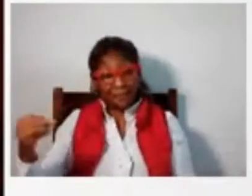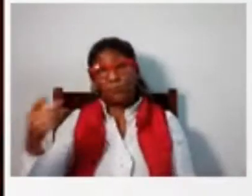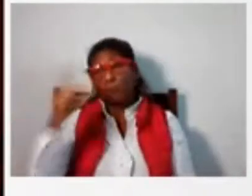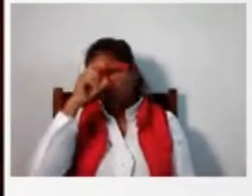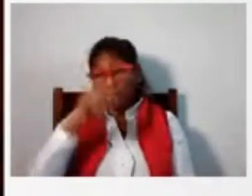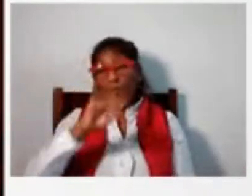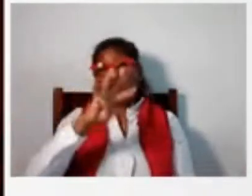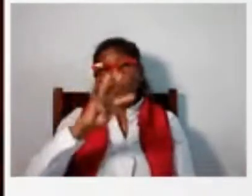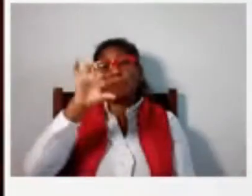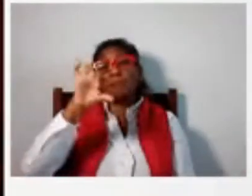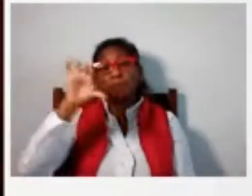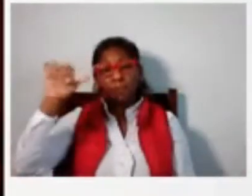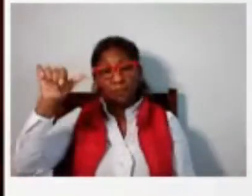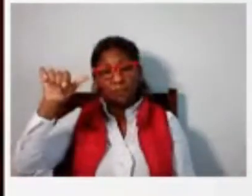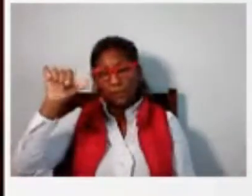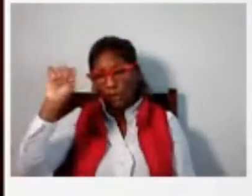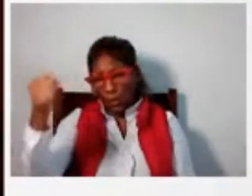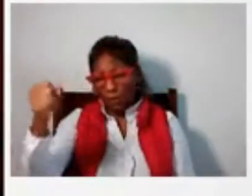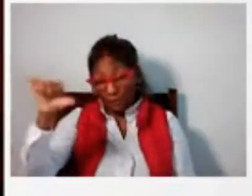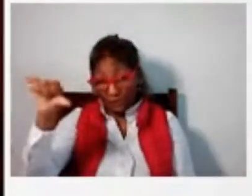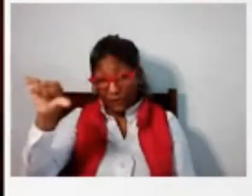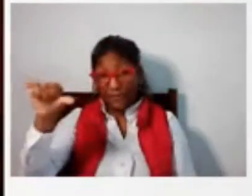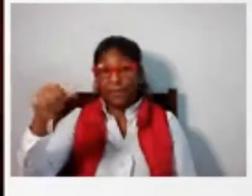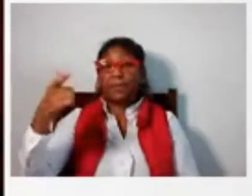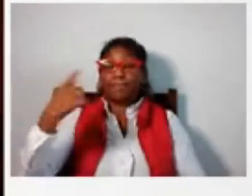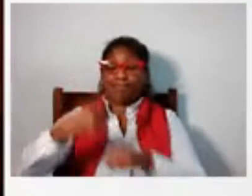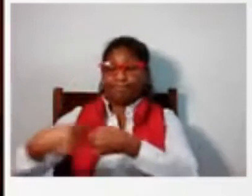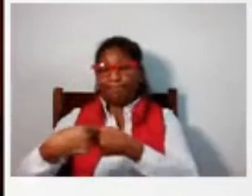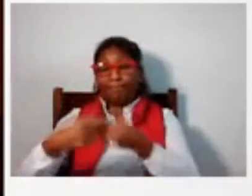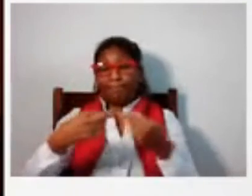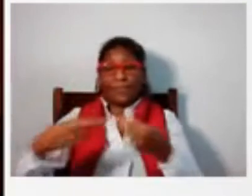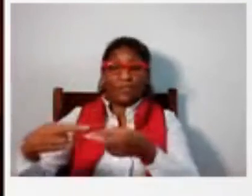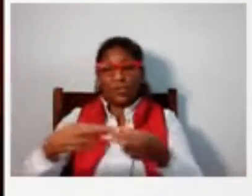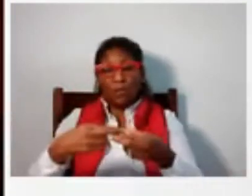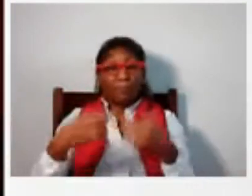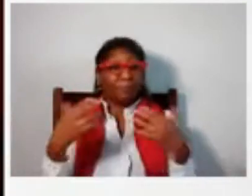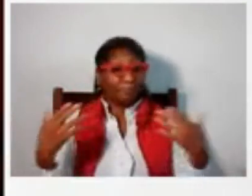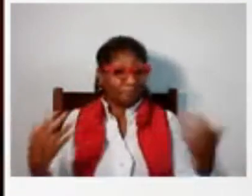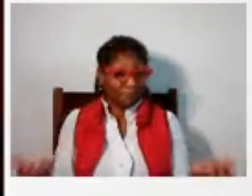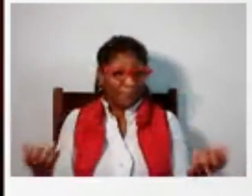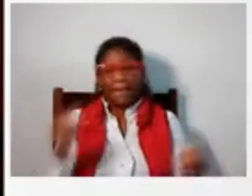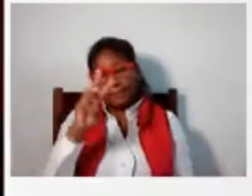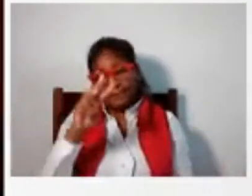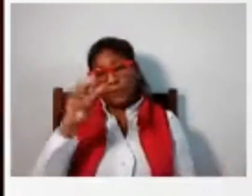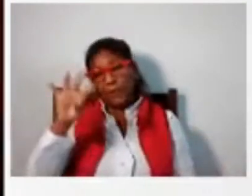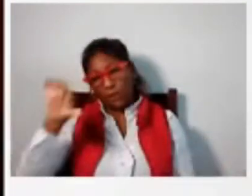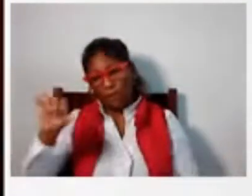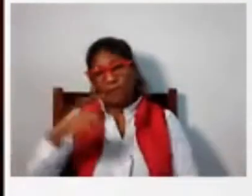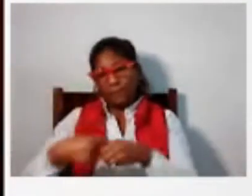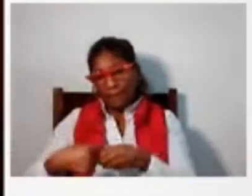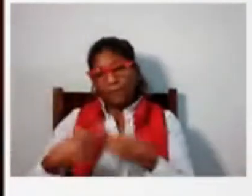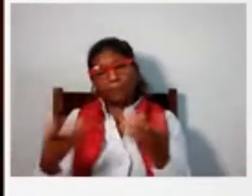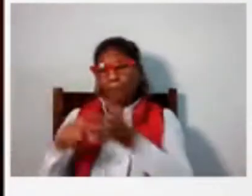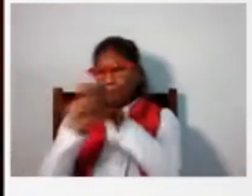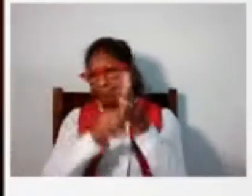497 municípios, a gente precisa da colaboração de todos, preenchendo corretamente todos os formulários e os sistemas informatizados